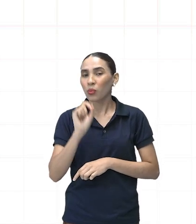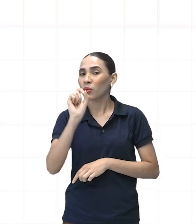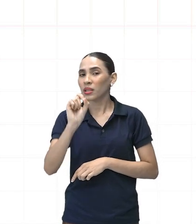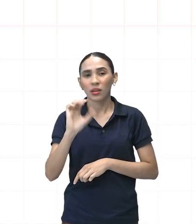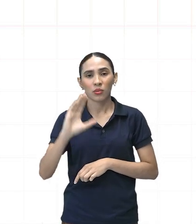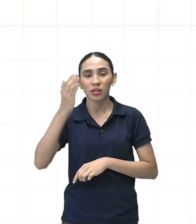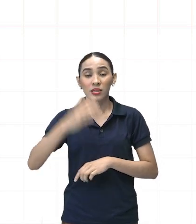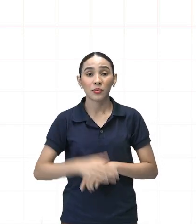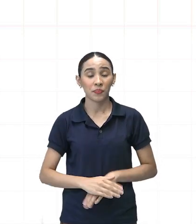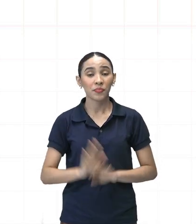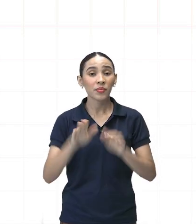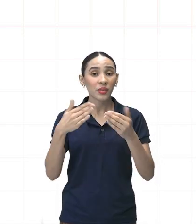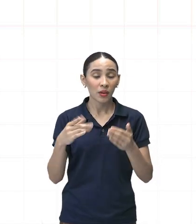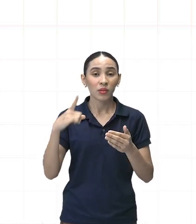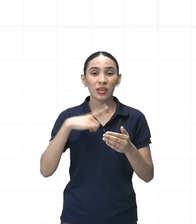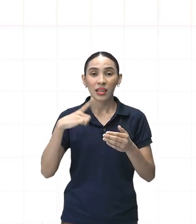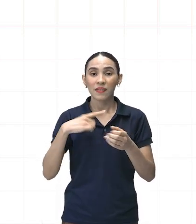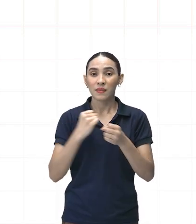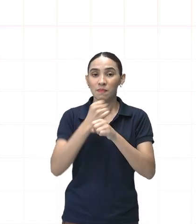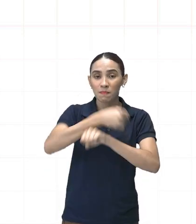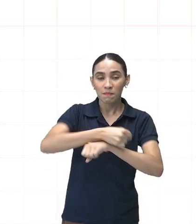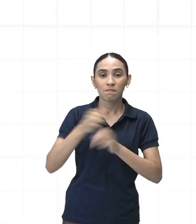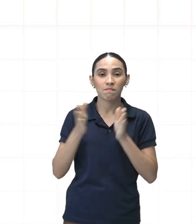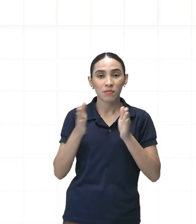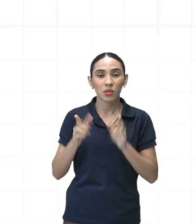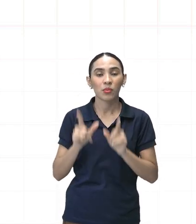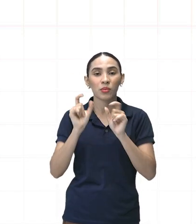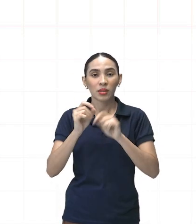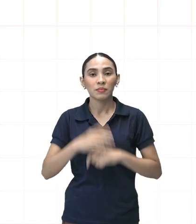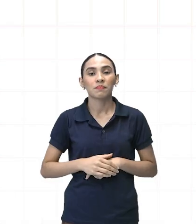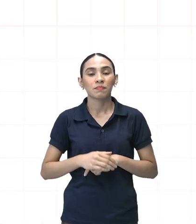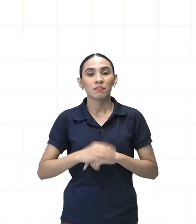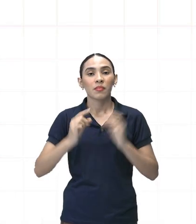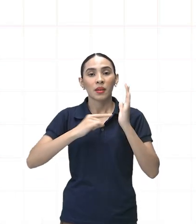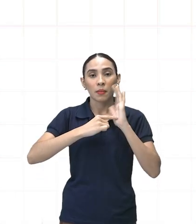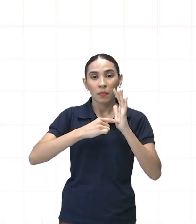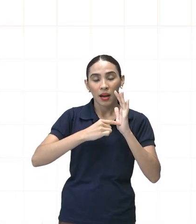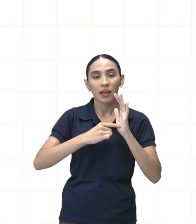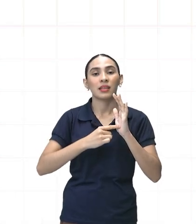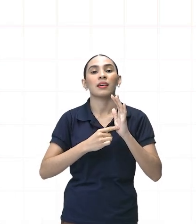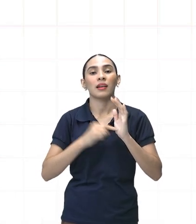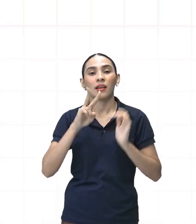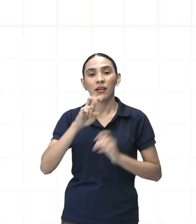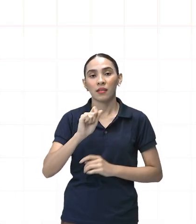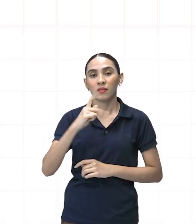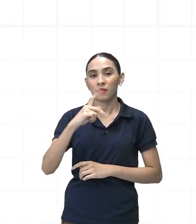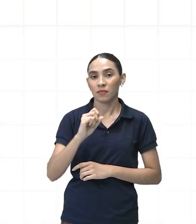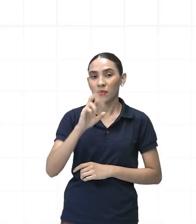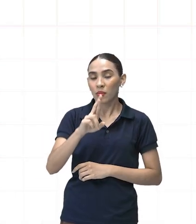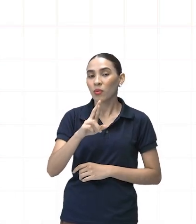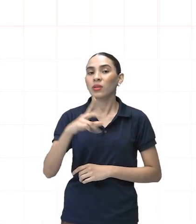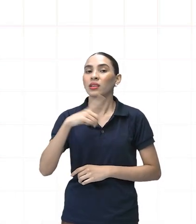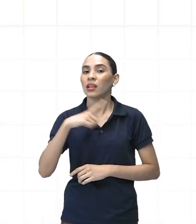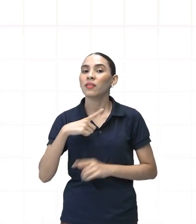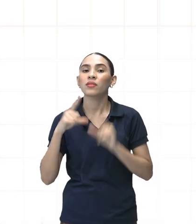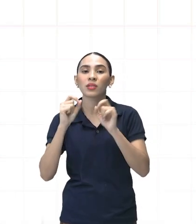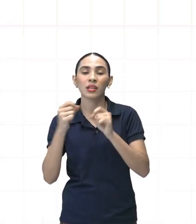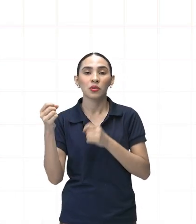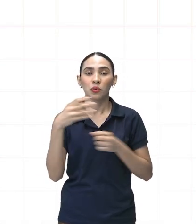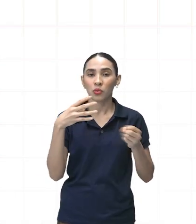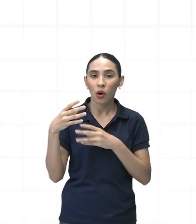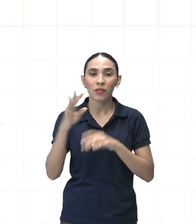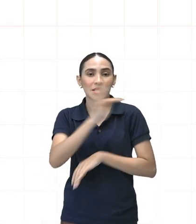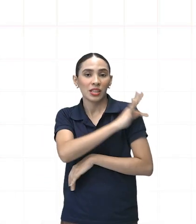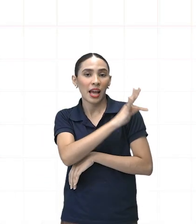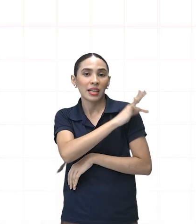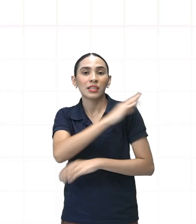ocorrendo? Gente, foi introduzido nesse período as máquinas a vapor, onde acabaram tendo novas